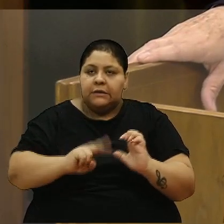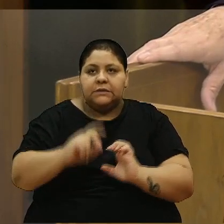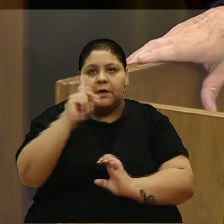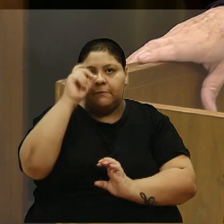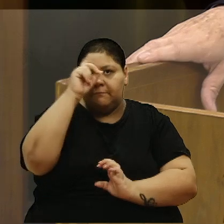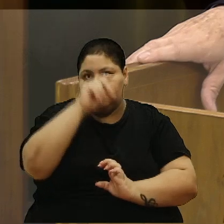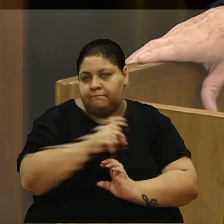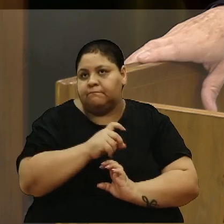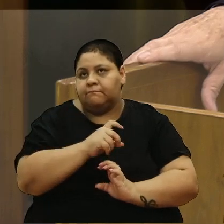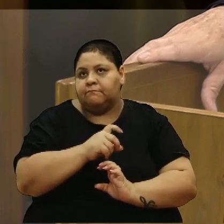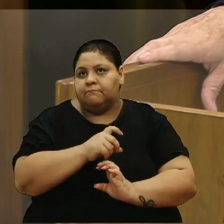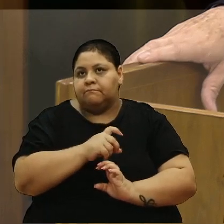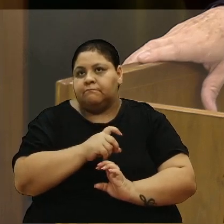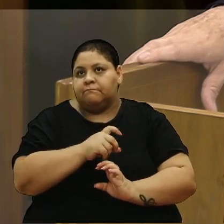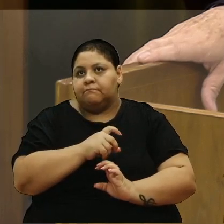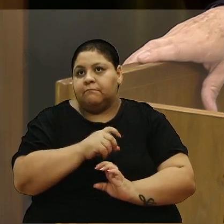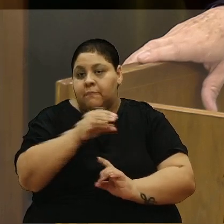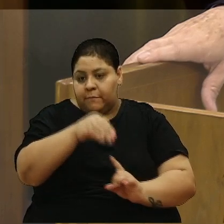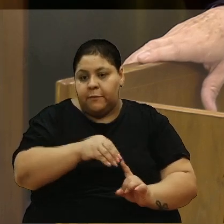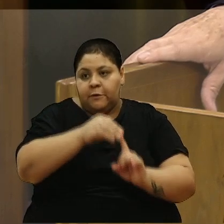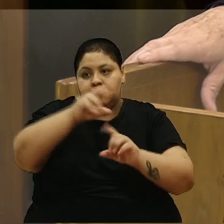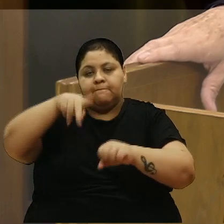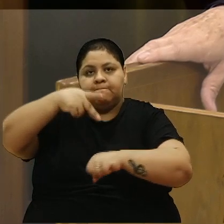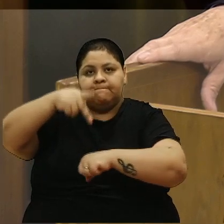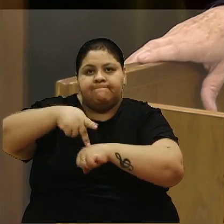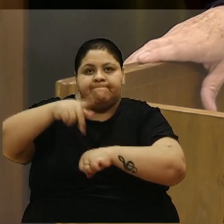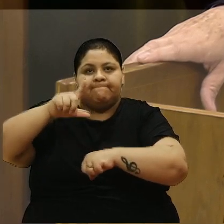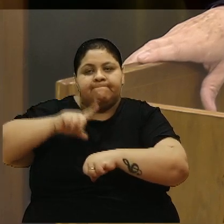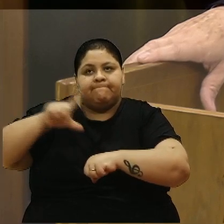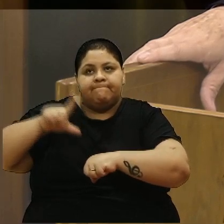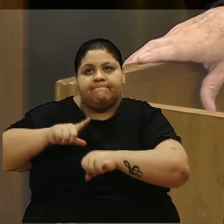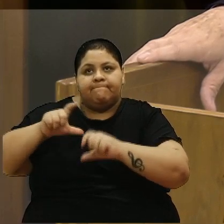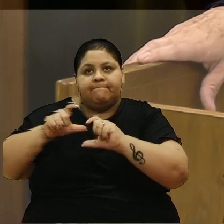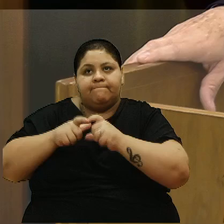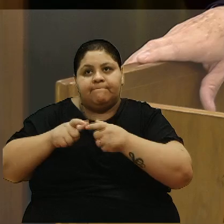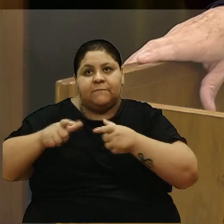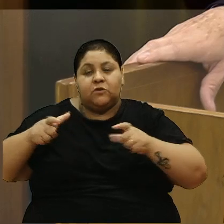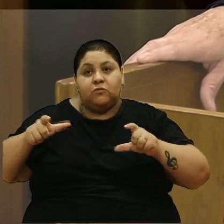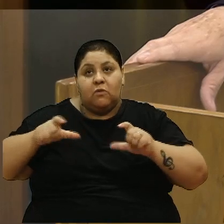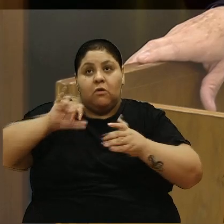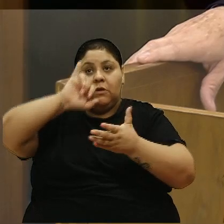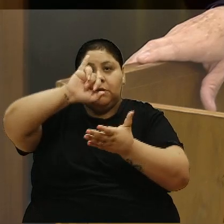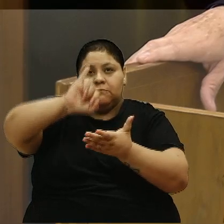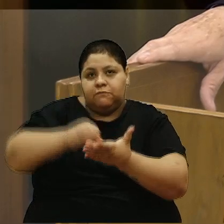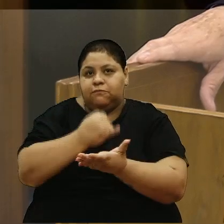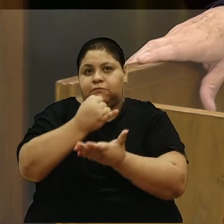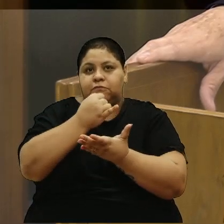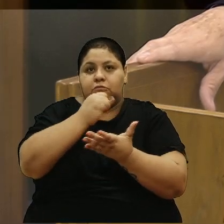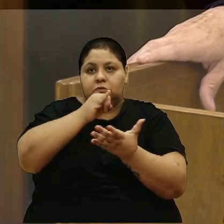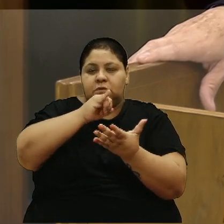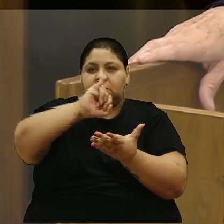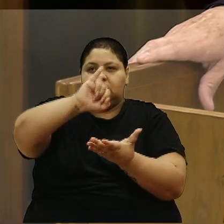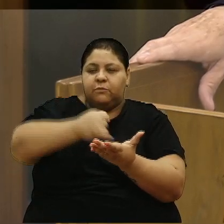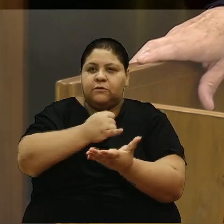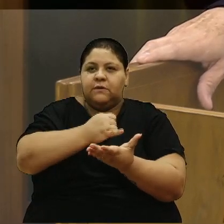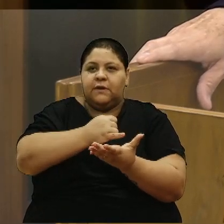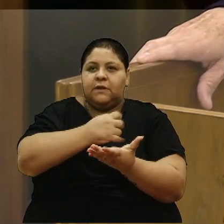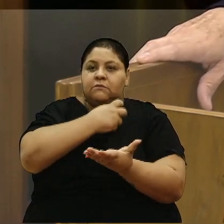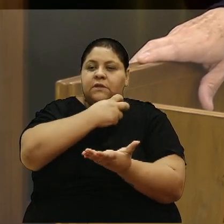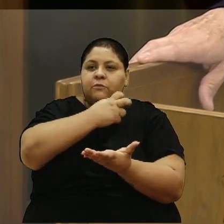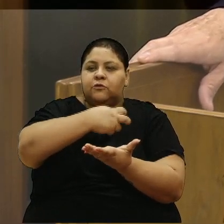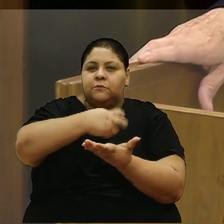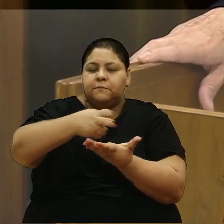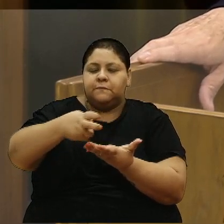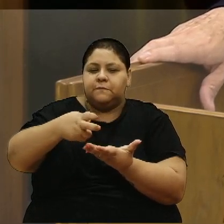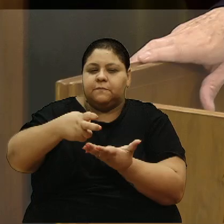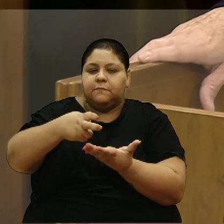e ainda mais num país onde nós temos talvez a maior carga tributária do mundo e um retorno muito